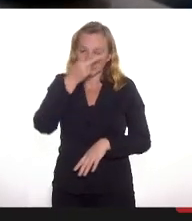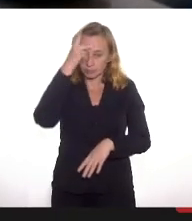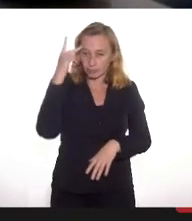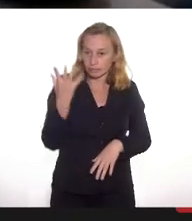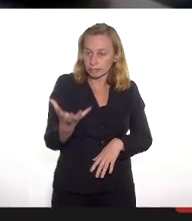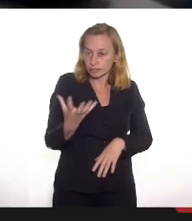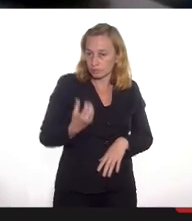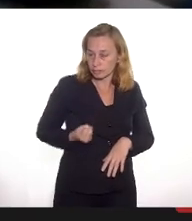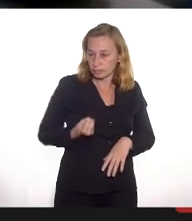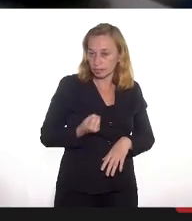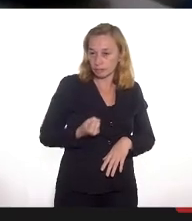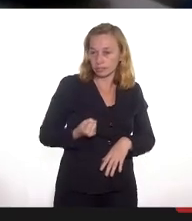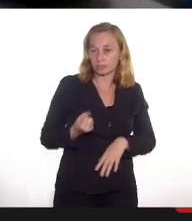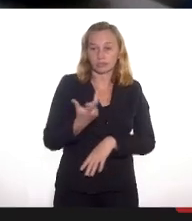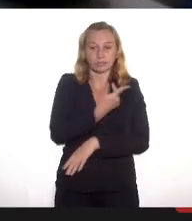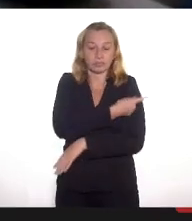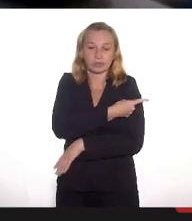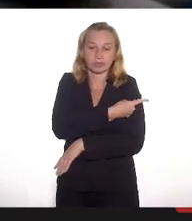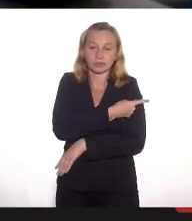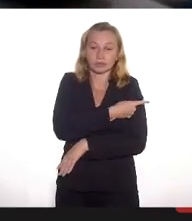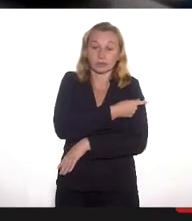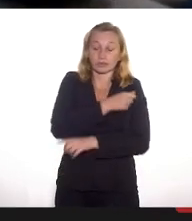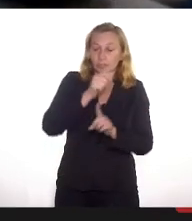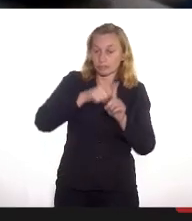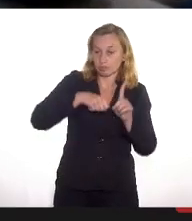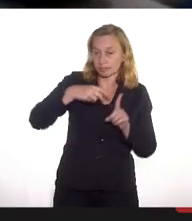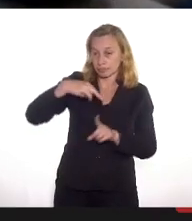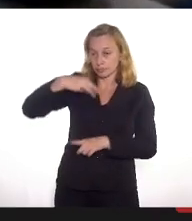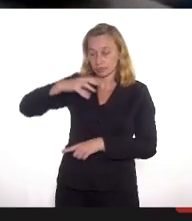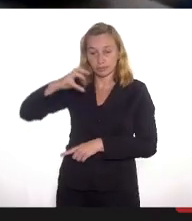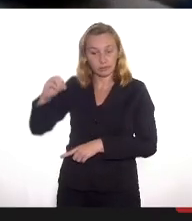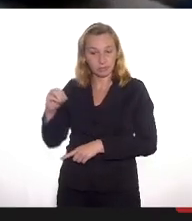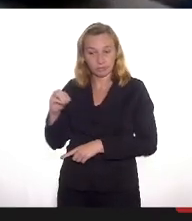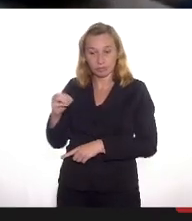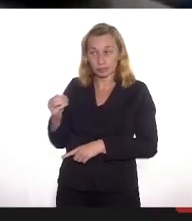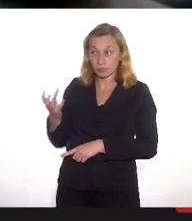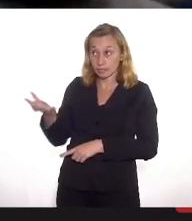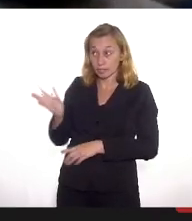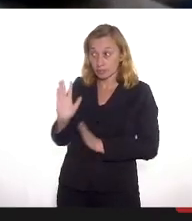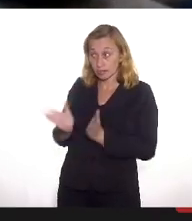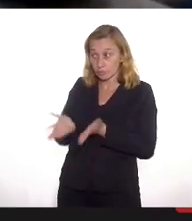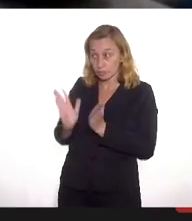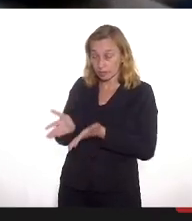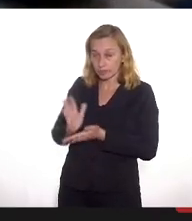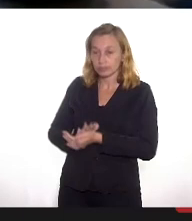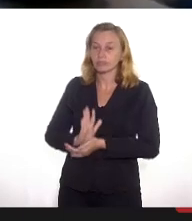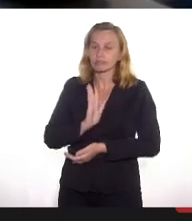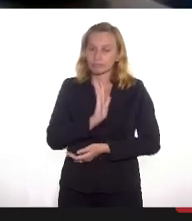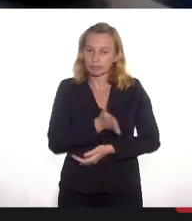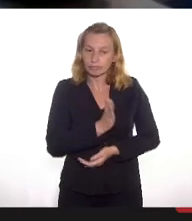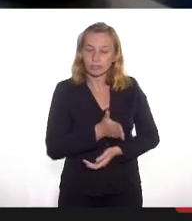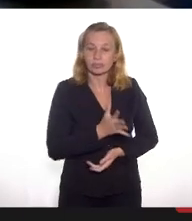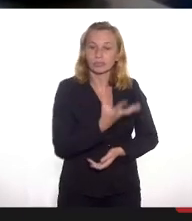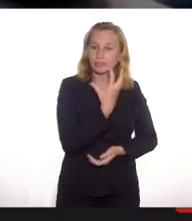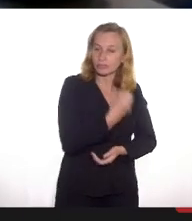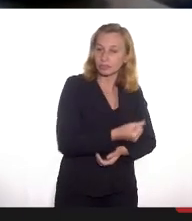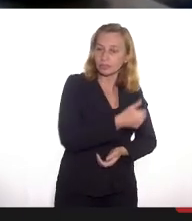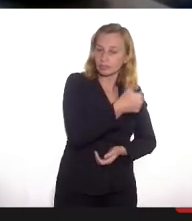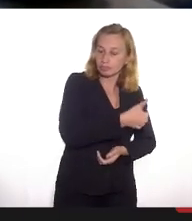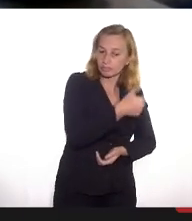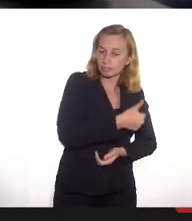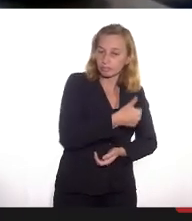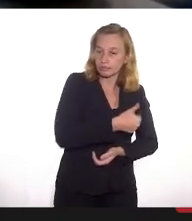receberam a vacina lá e lá Astra zeneca eles precisam tomar a segunda dose agora então ele já receberam de nojo essa